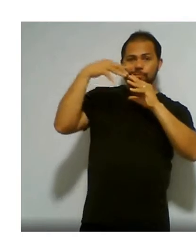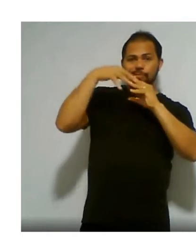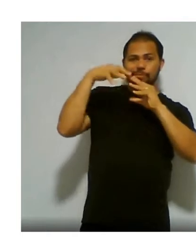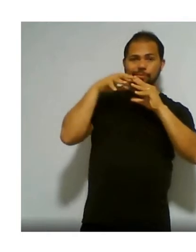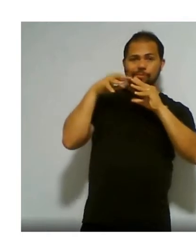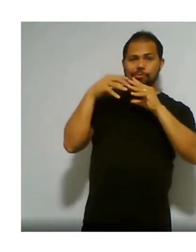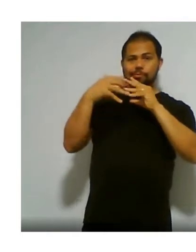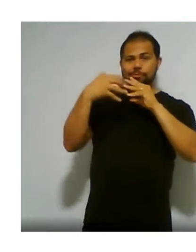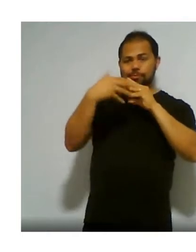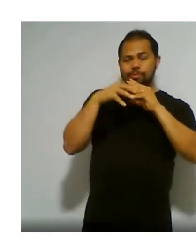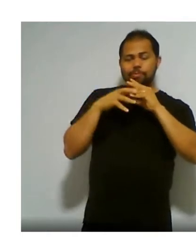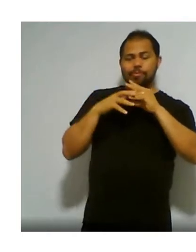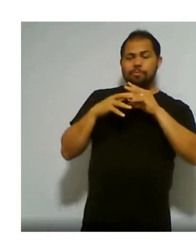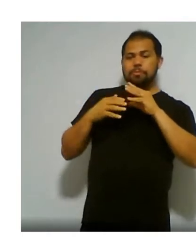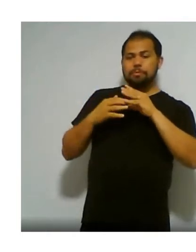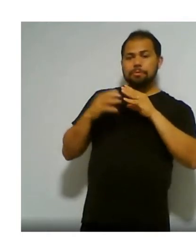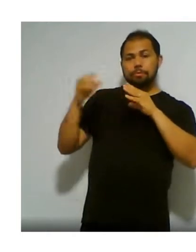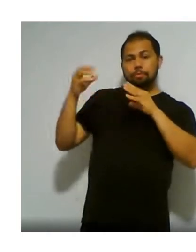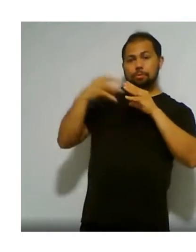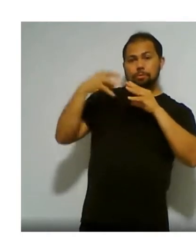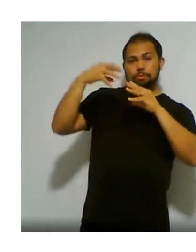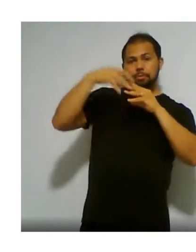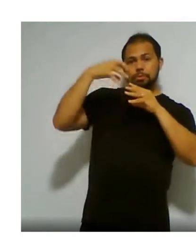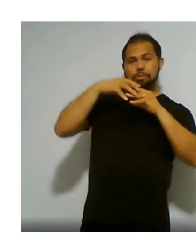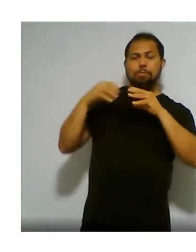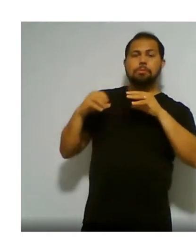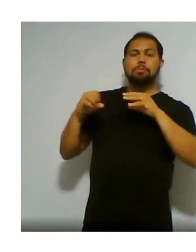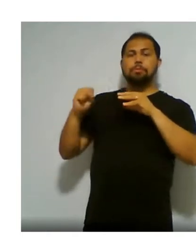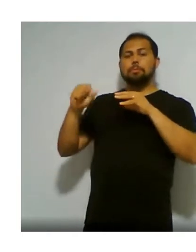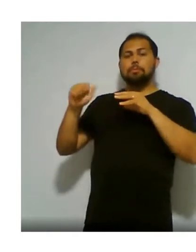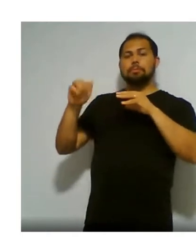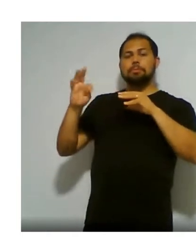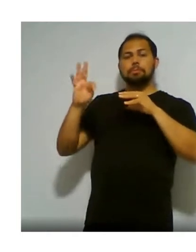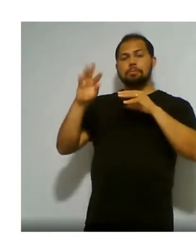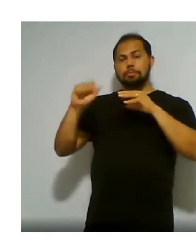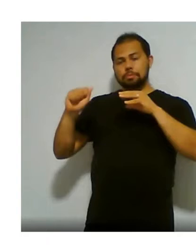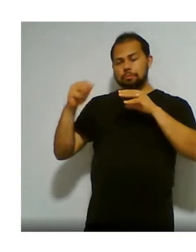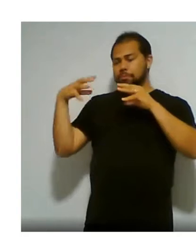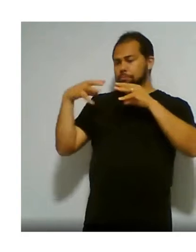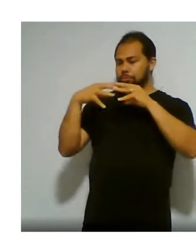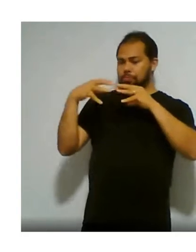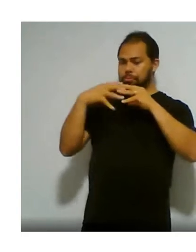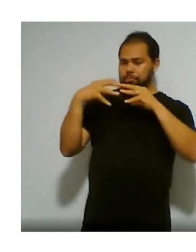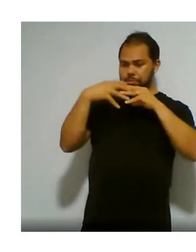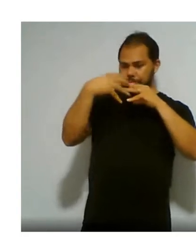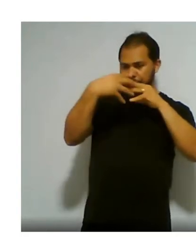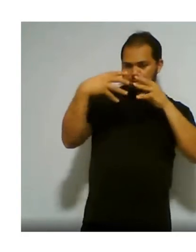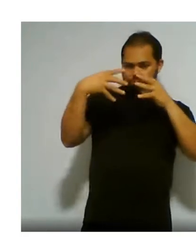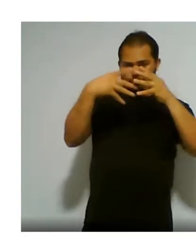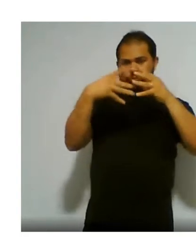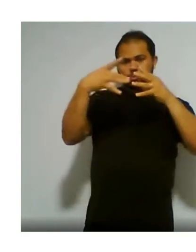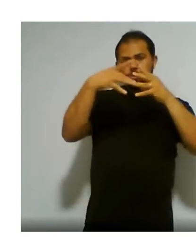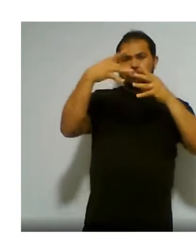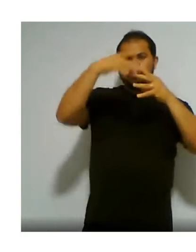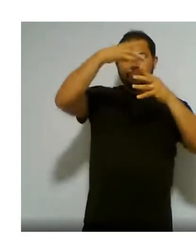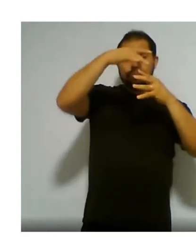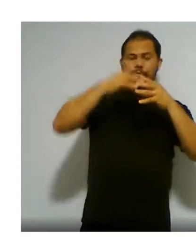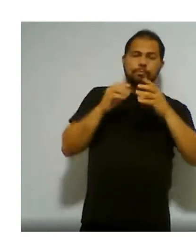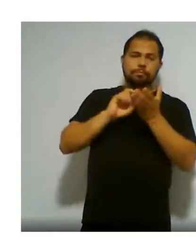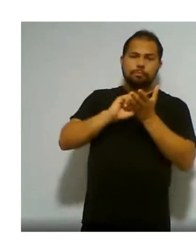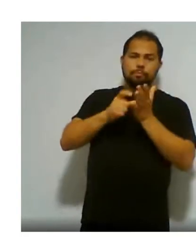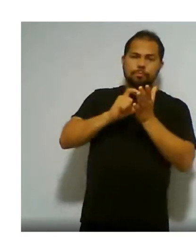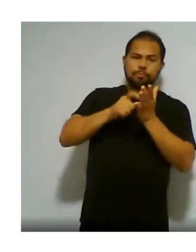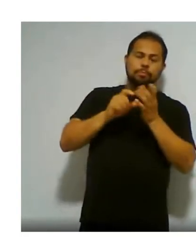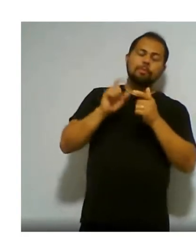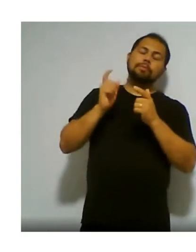Aqui está o conector principal, aqui o conector SATA, conector de disquete de 4 pinos do processador, conector de HDs antigos.